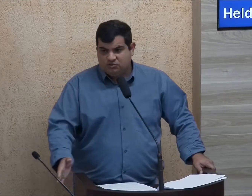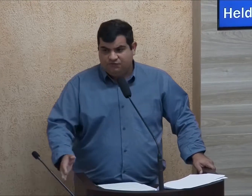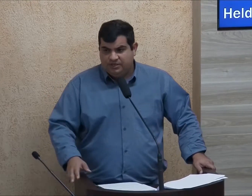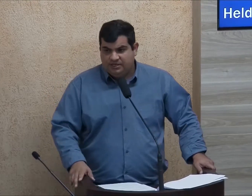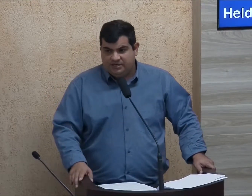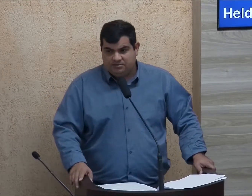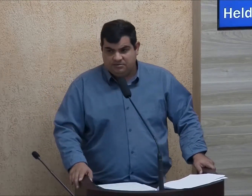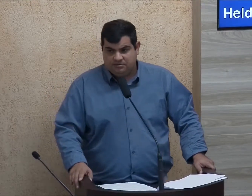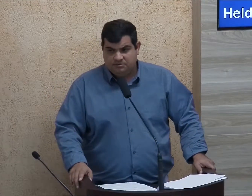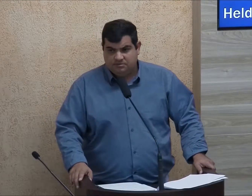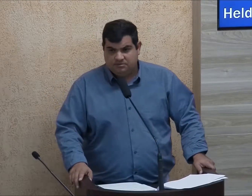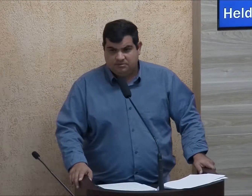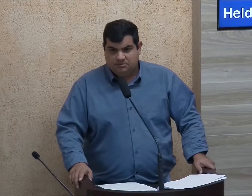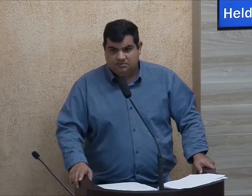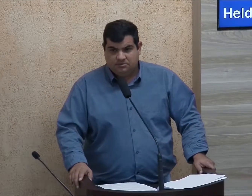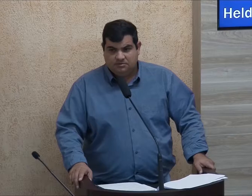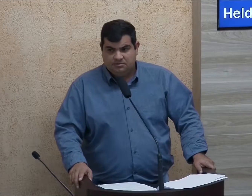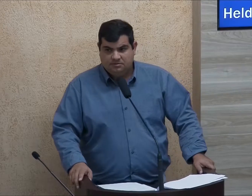para isso que eu fui eleito.